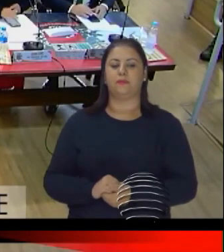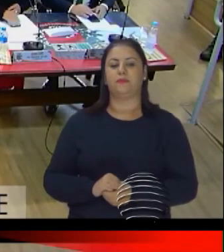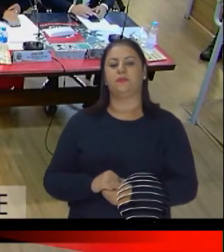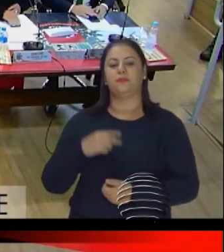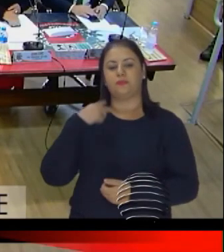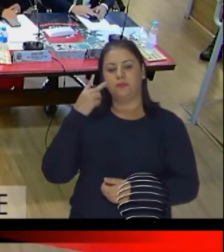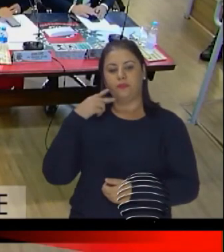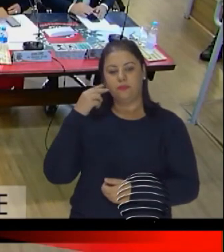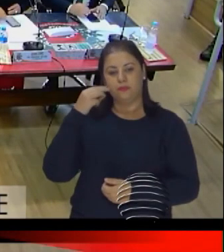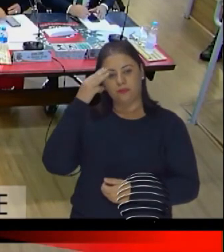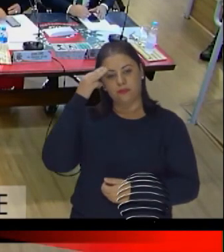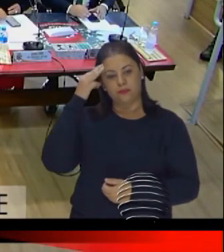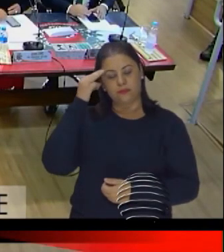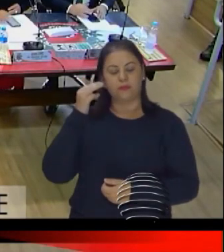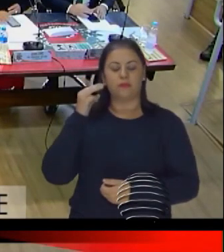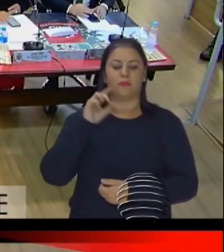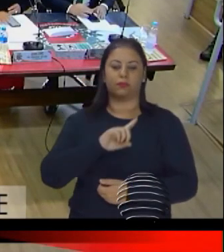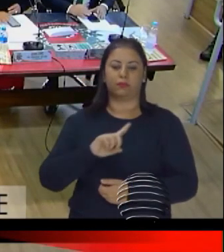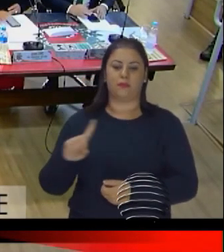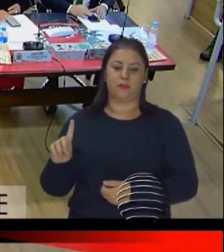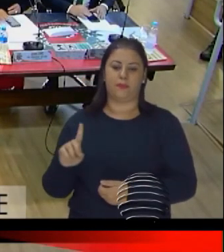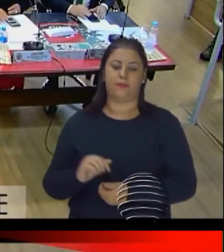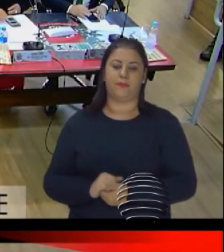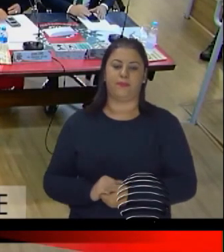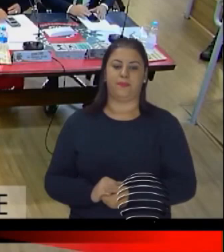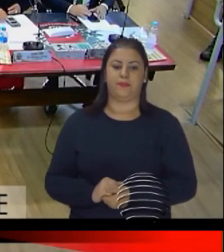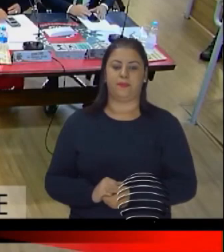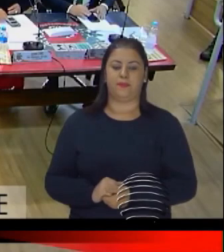Vereador Mauro Neves. Não.